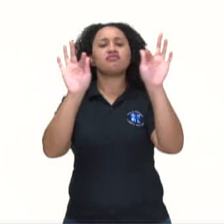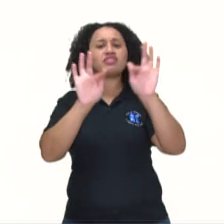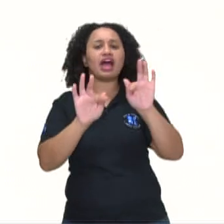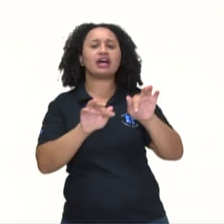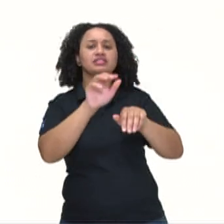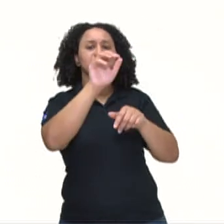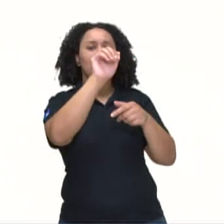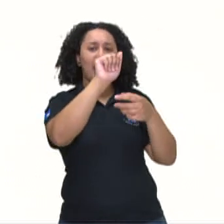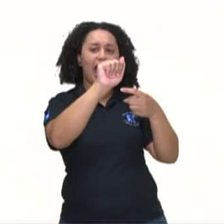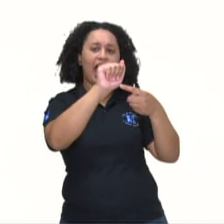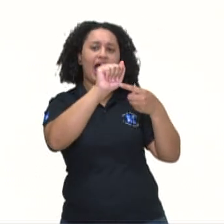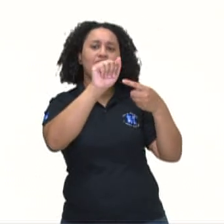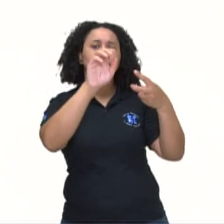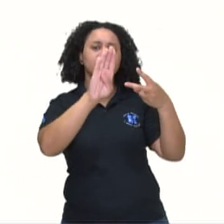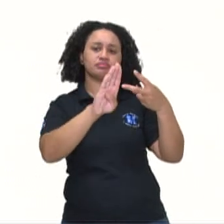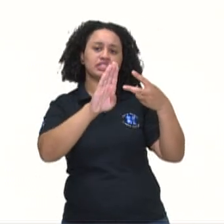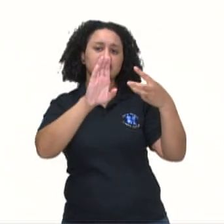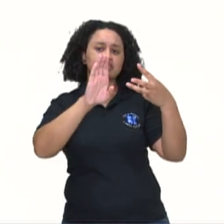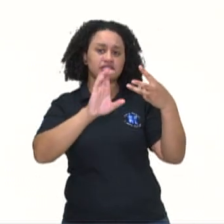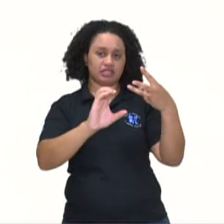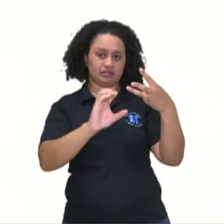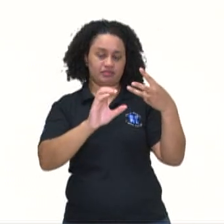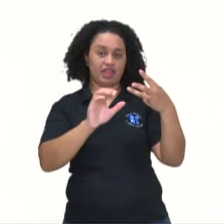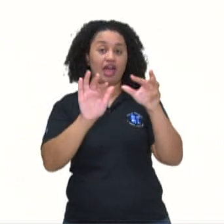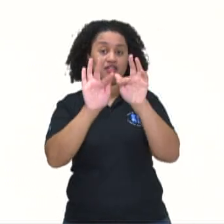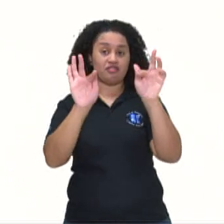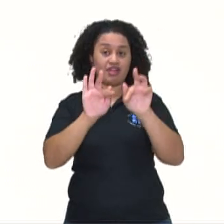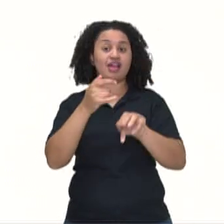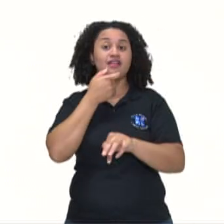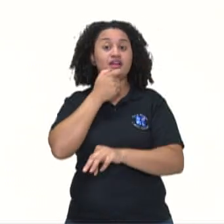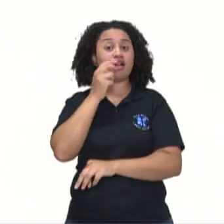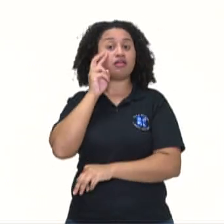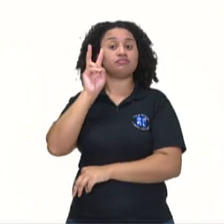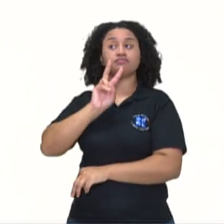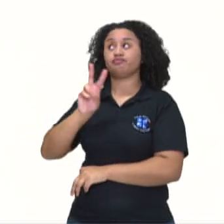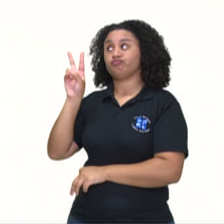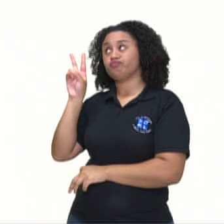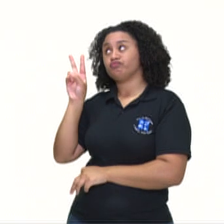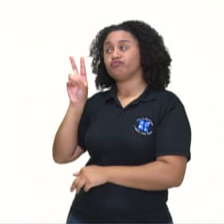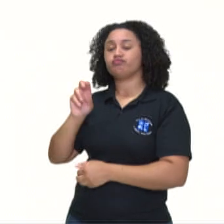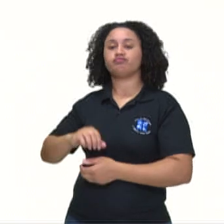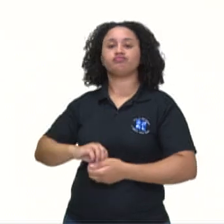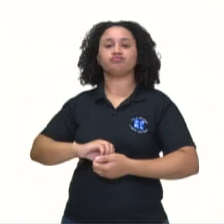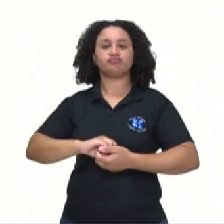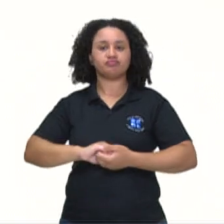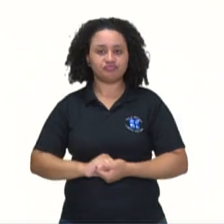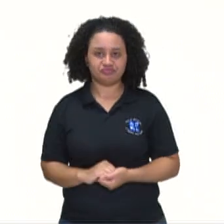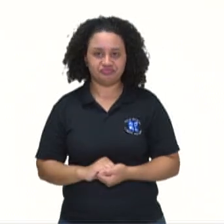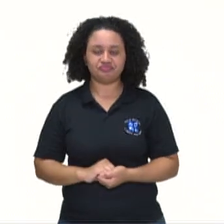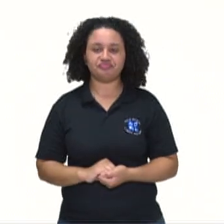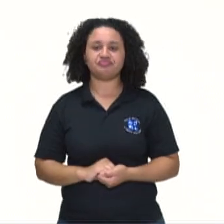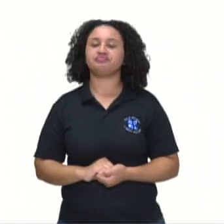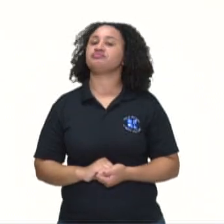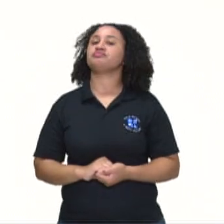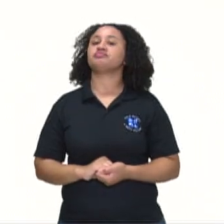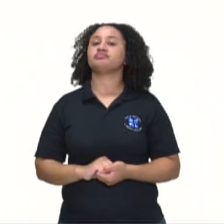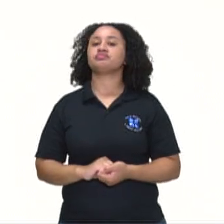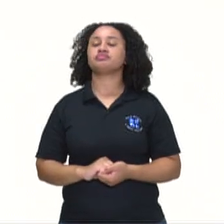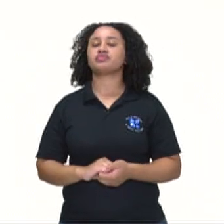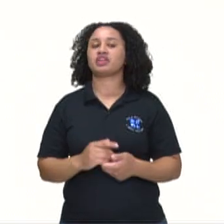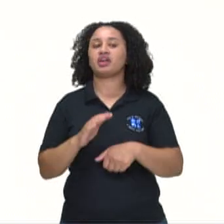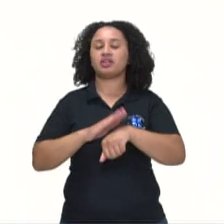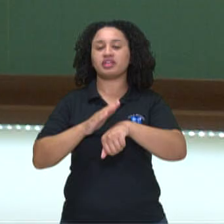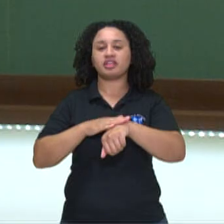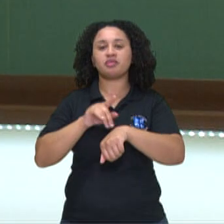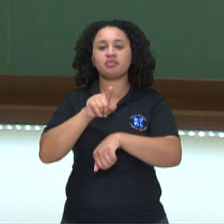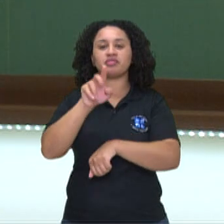A. She's flunking out of school, letra B. E she doesn't do her homework, letra C. Vou dar um tempinho